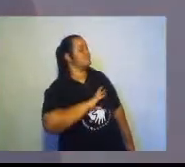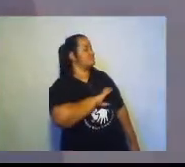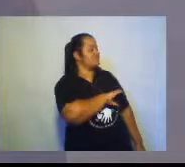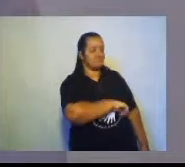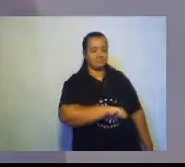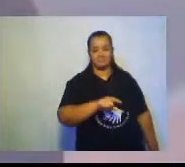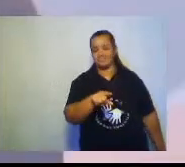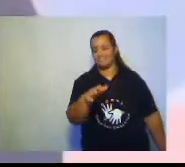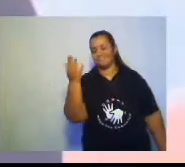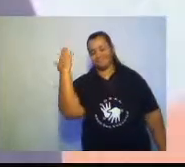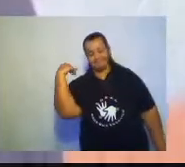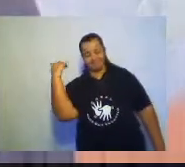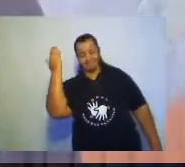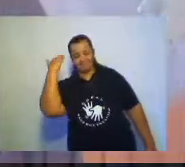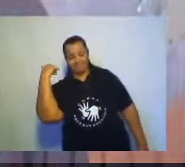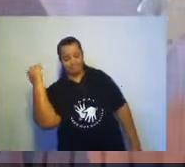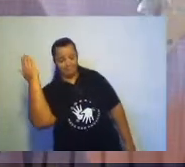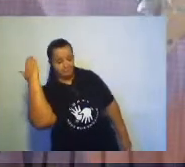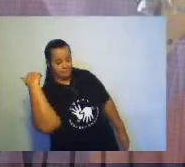Amei você,